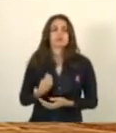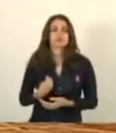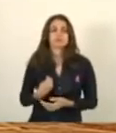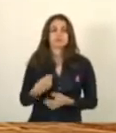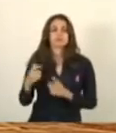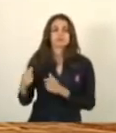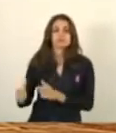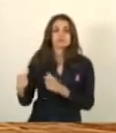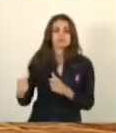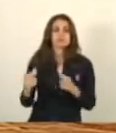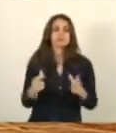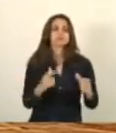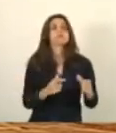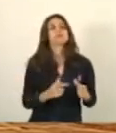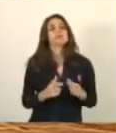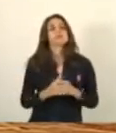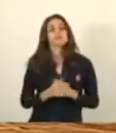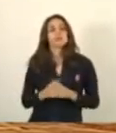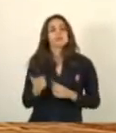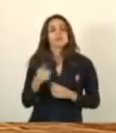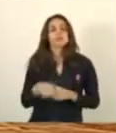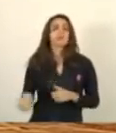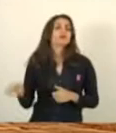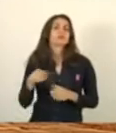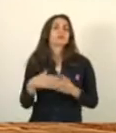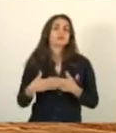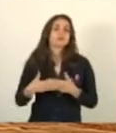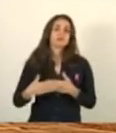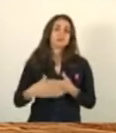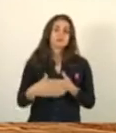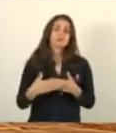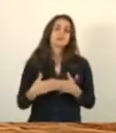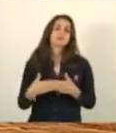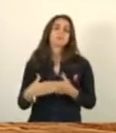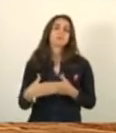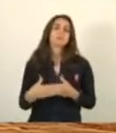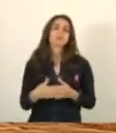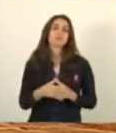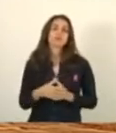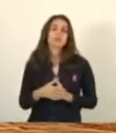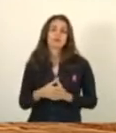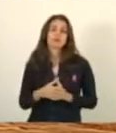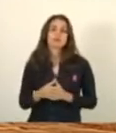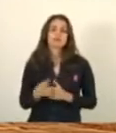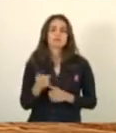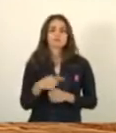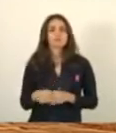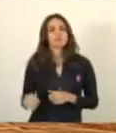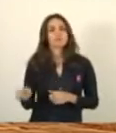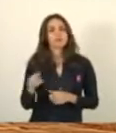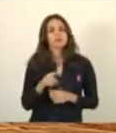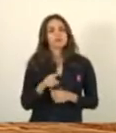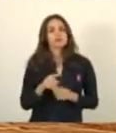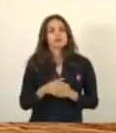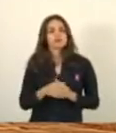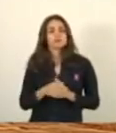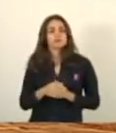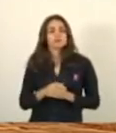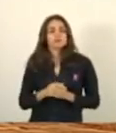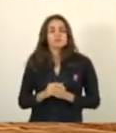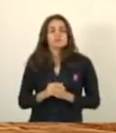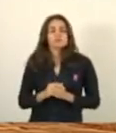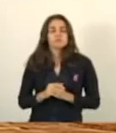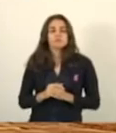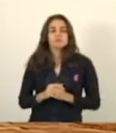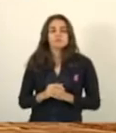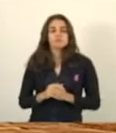dessas localidades que serão, a partir da aprovação desse PDM do jeito que está, né,